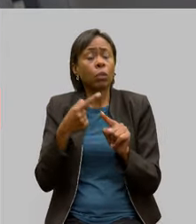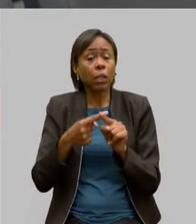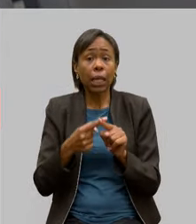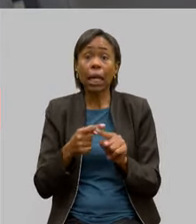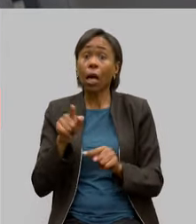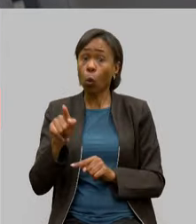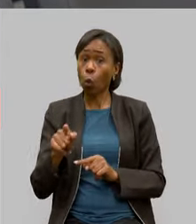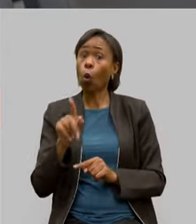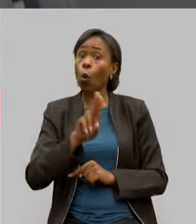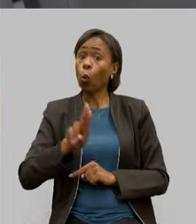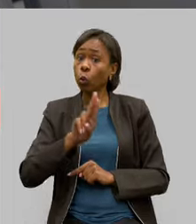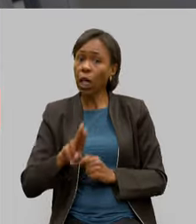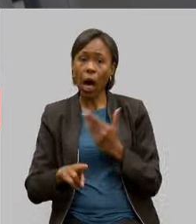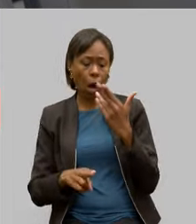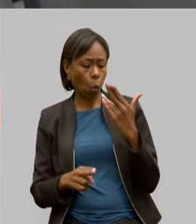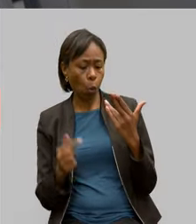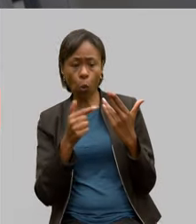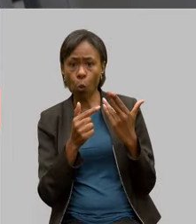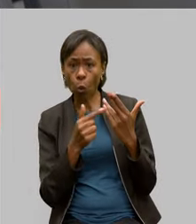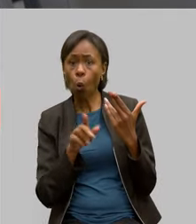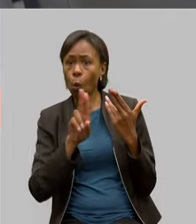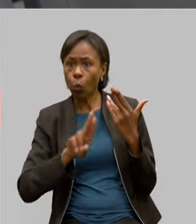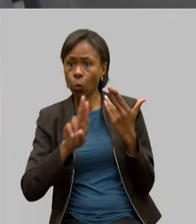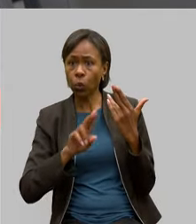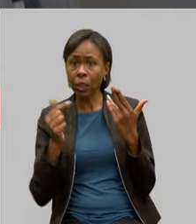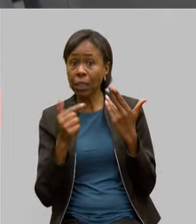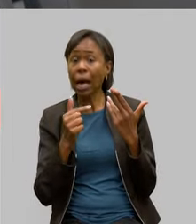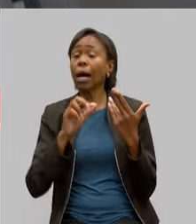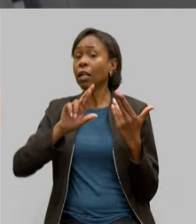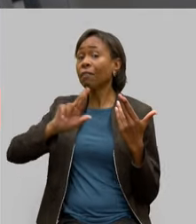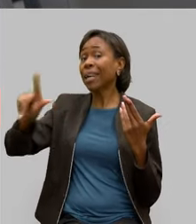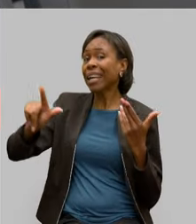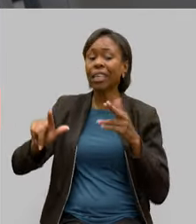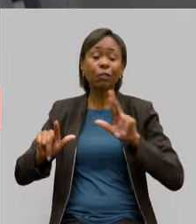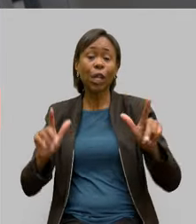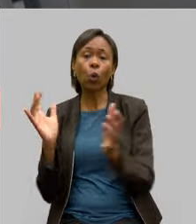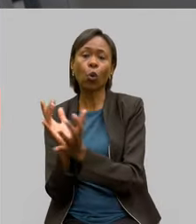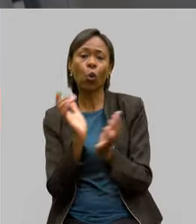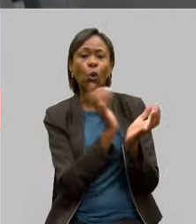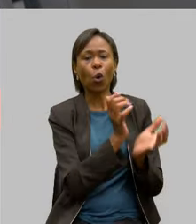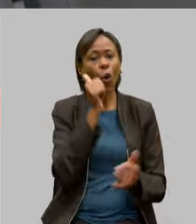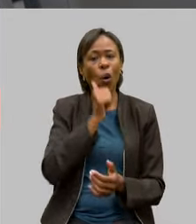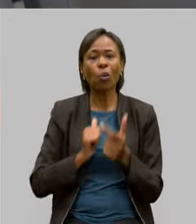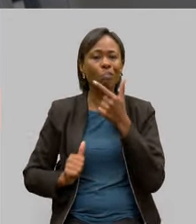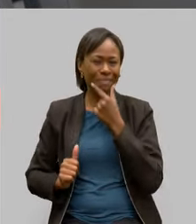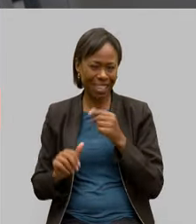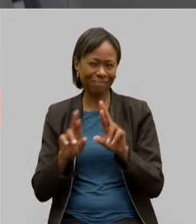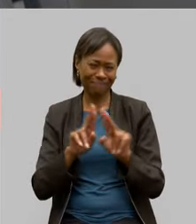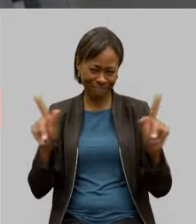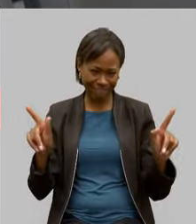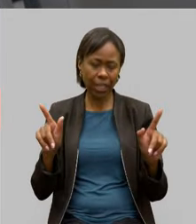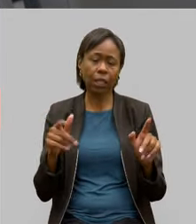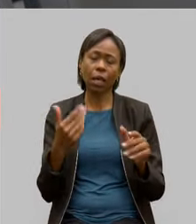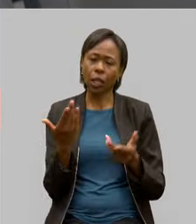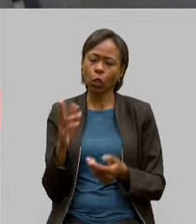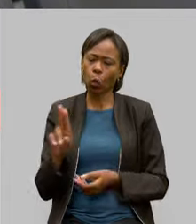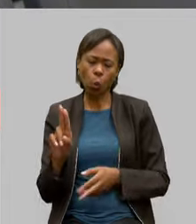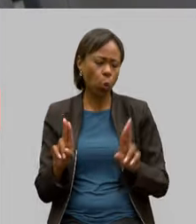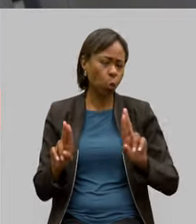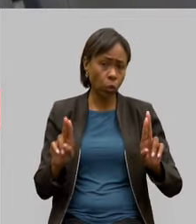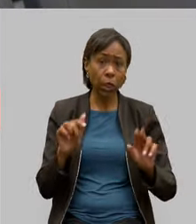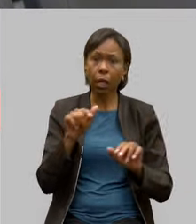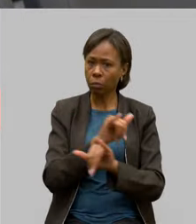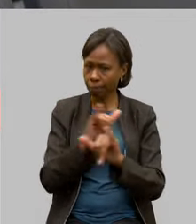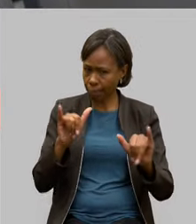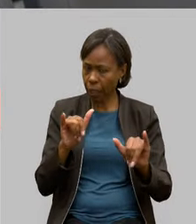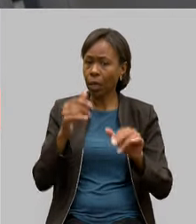canabidiol ele tem uma diferença fisiológica entre o homem e a mulher e eu quero trazer esse entendimento para vocês Nós